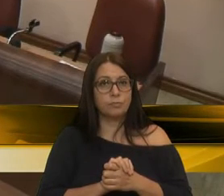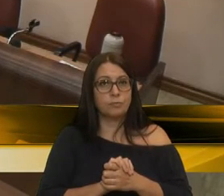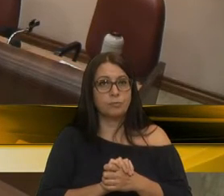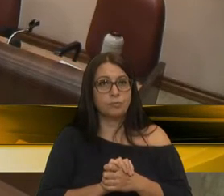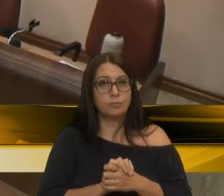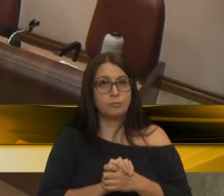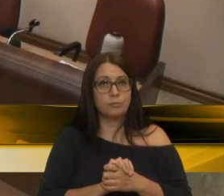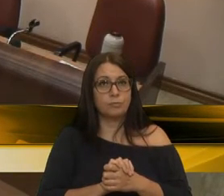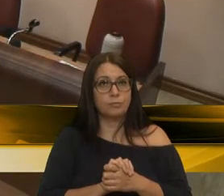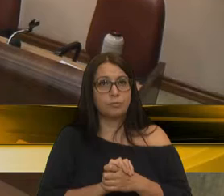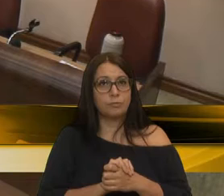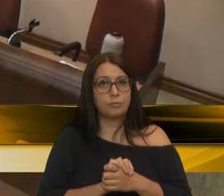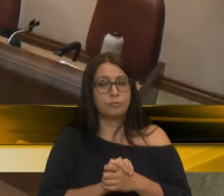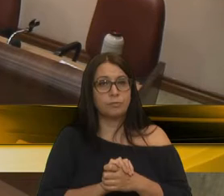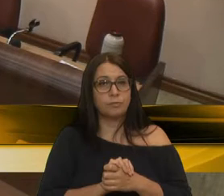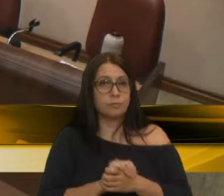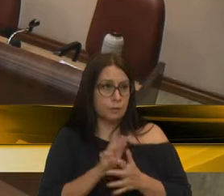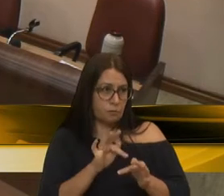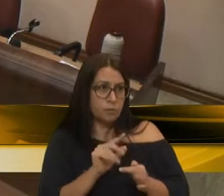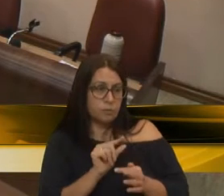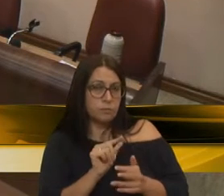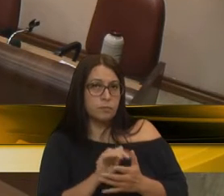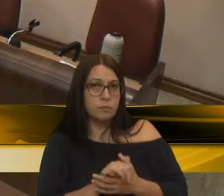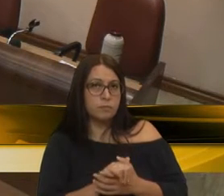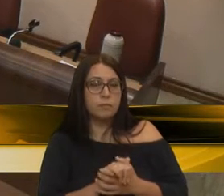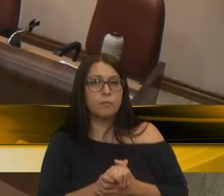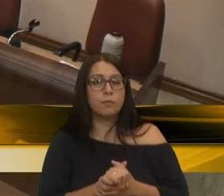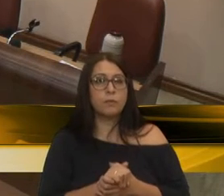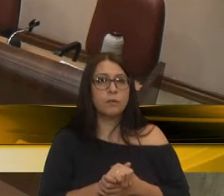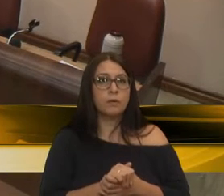pois só termina então só